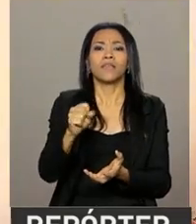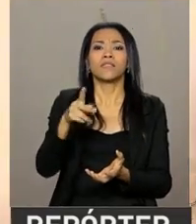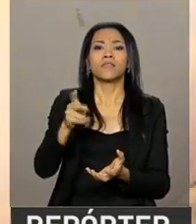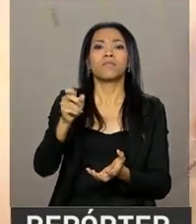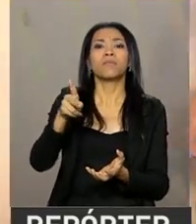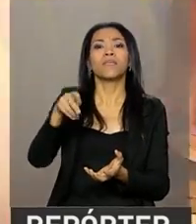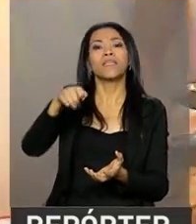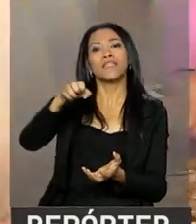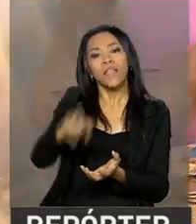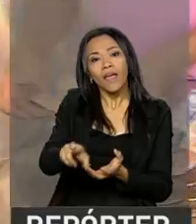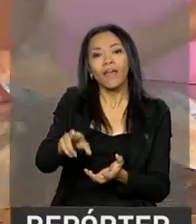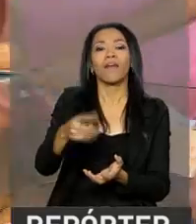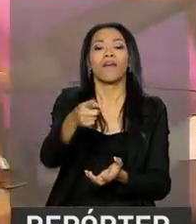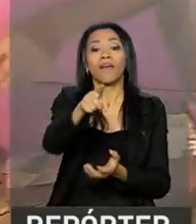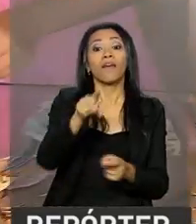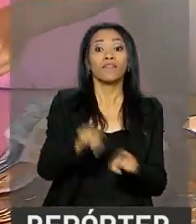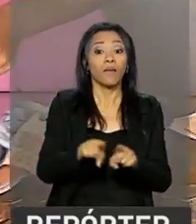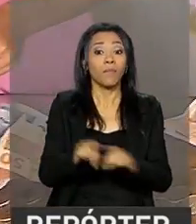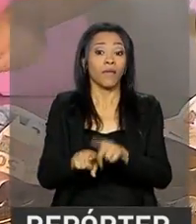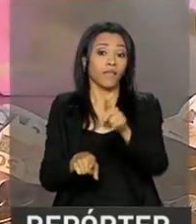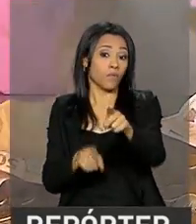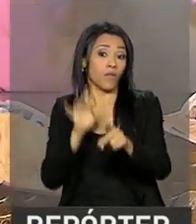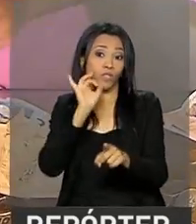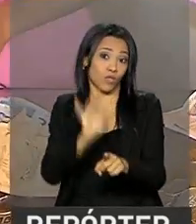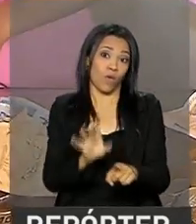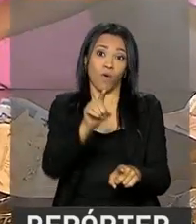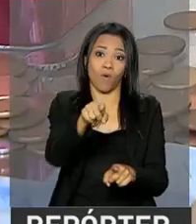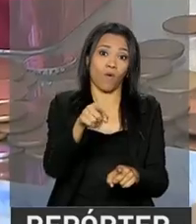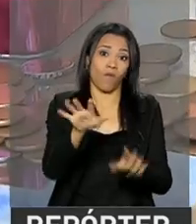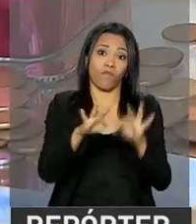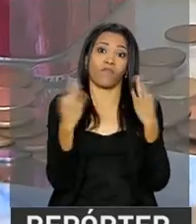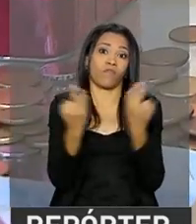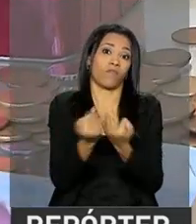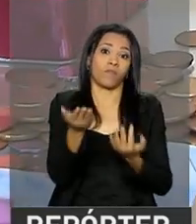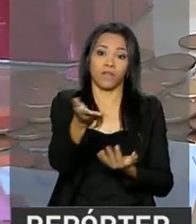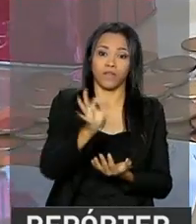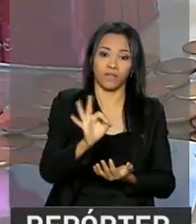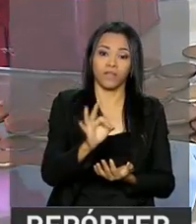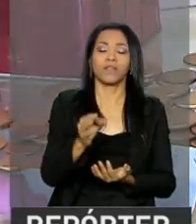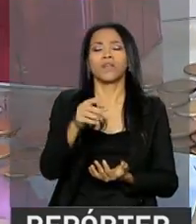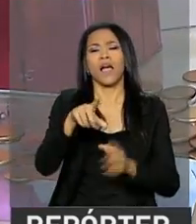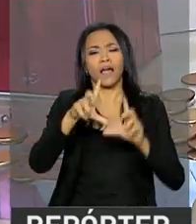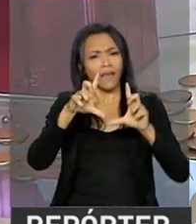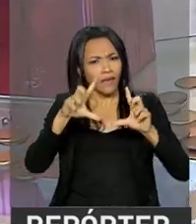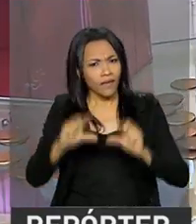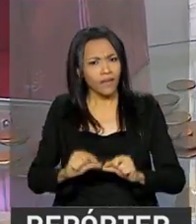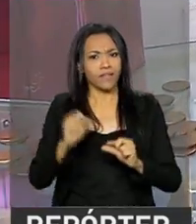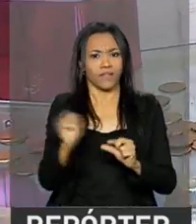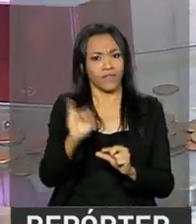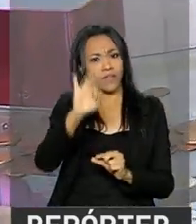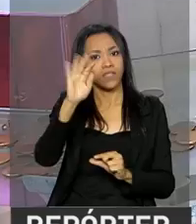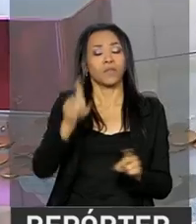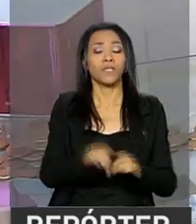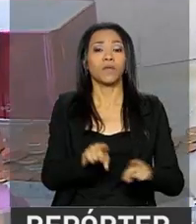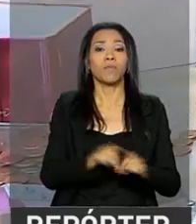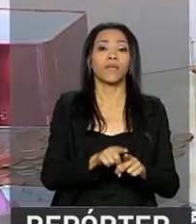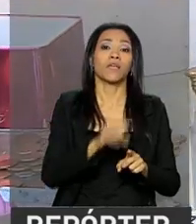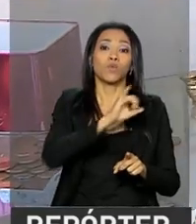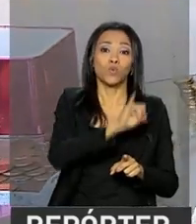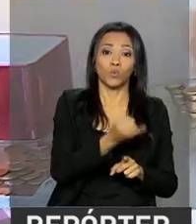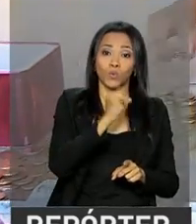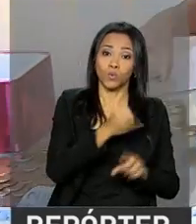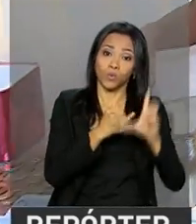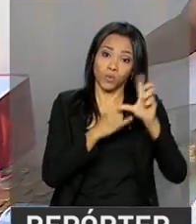é só a família da helena que está optando por esse tipo de investimento uma queda da inflação ea redução da taxa básica de juros hoje em